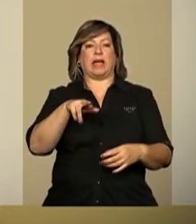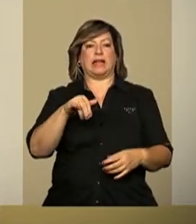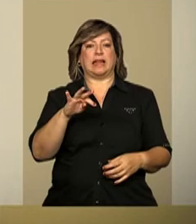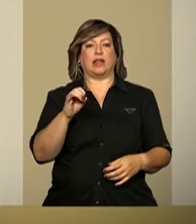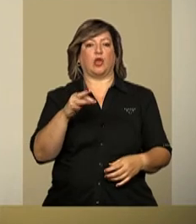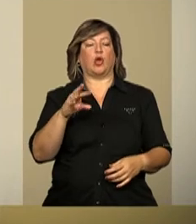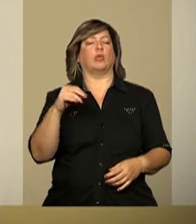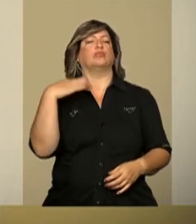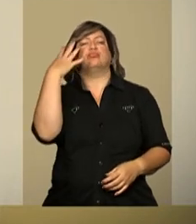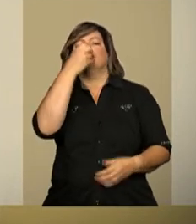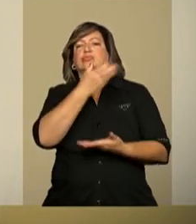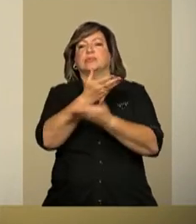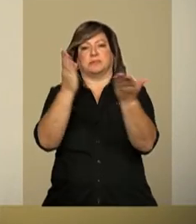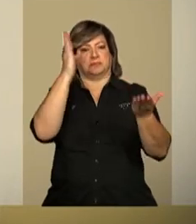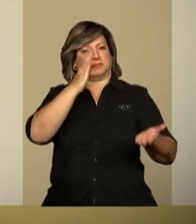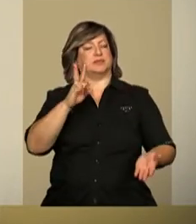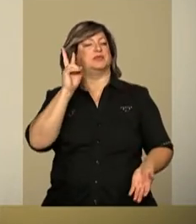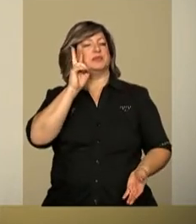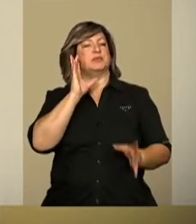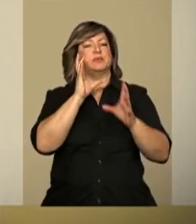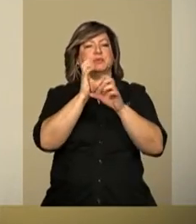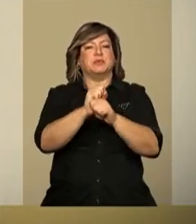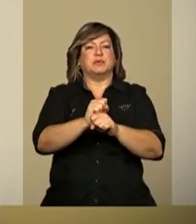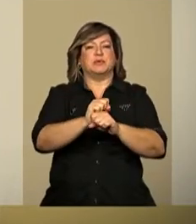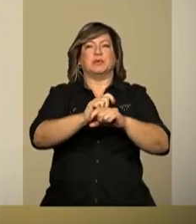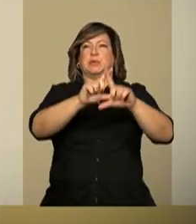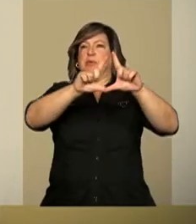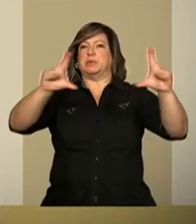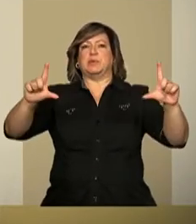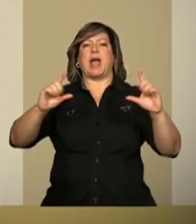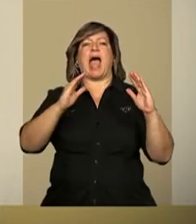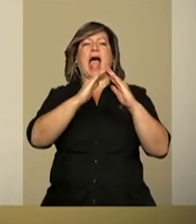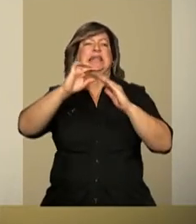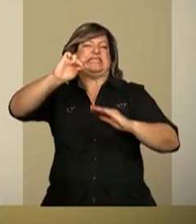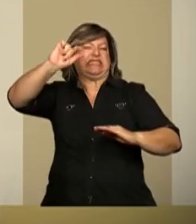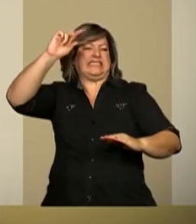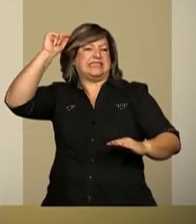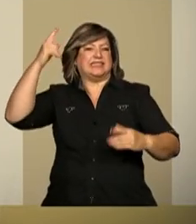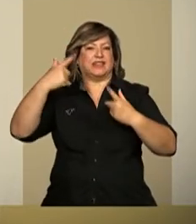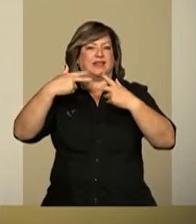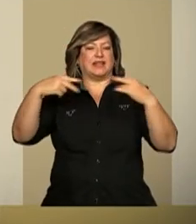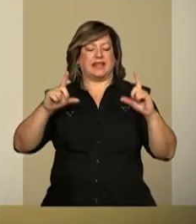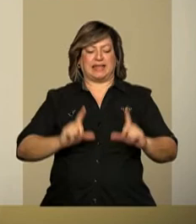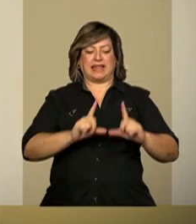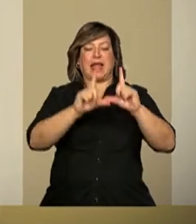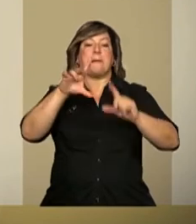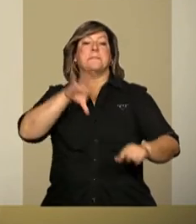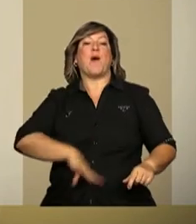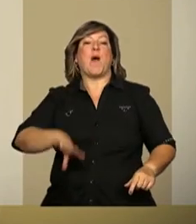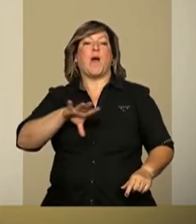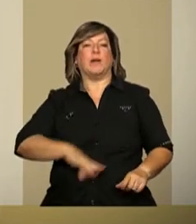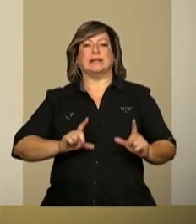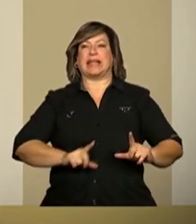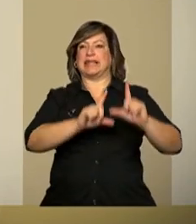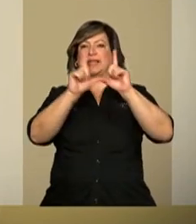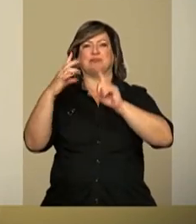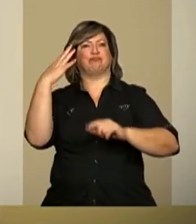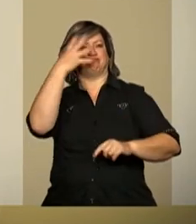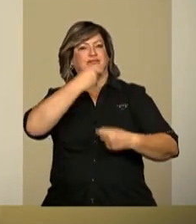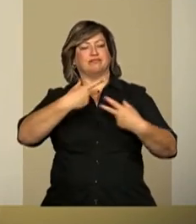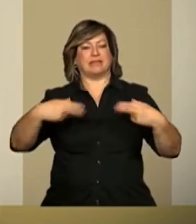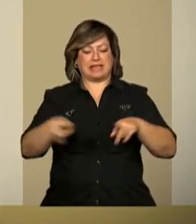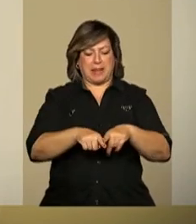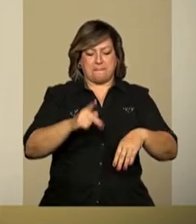singulares e bonitos do Brasil com suas fachadas de casarões revestidas de azulejos Portugueses e o seu